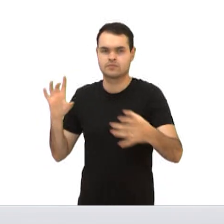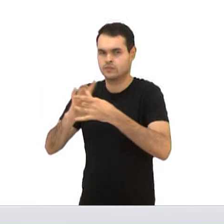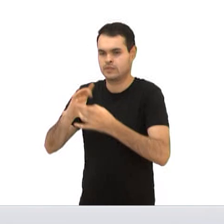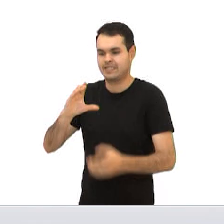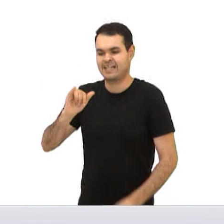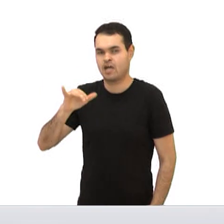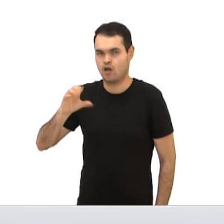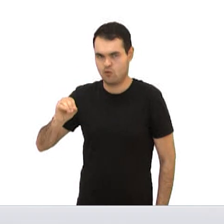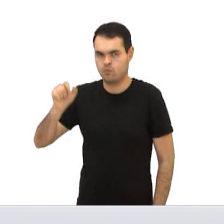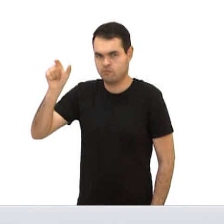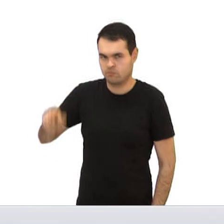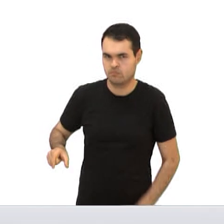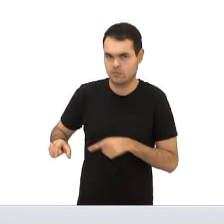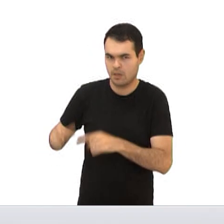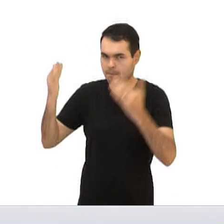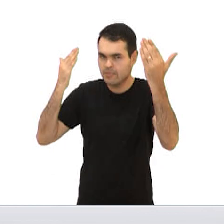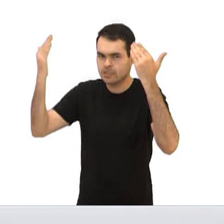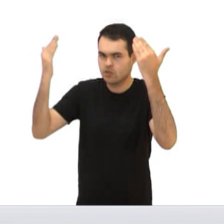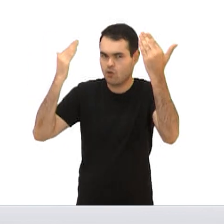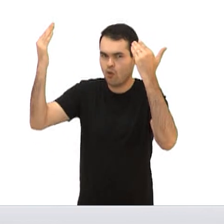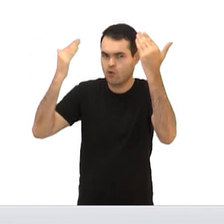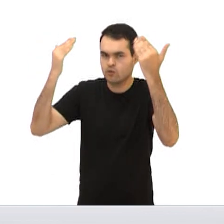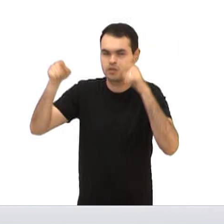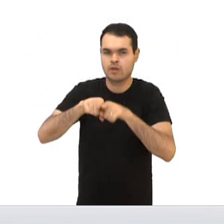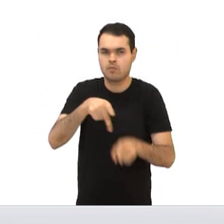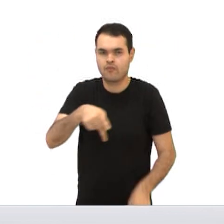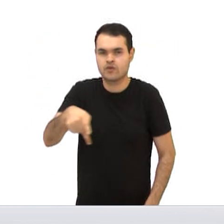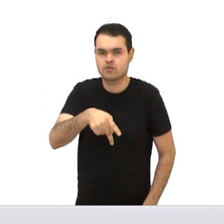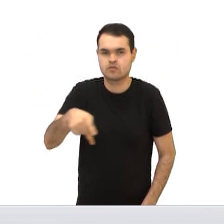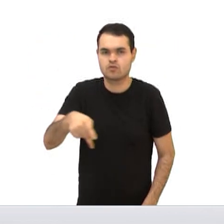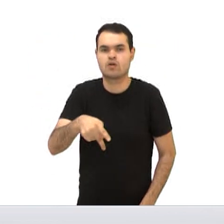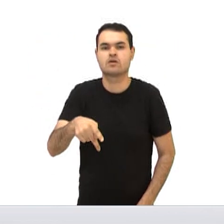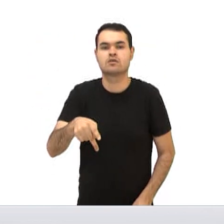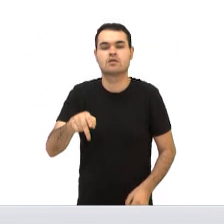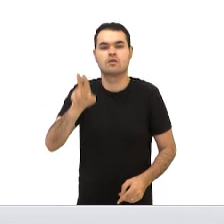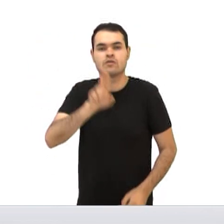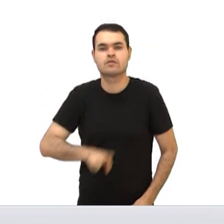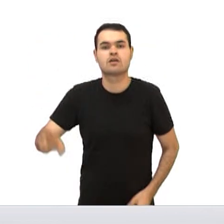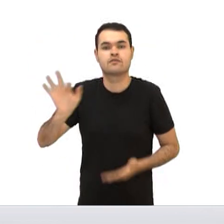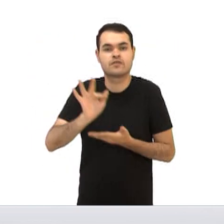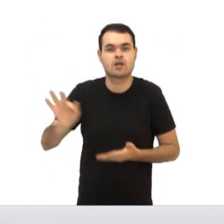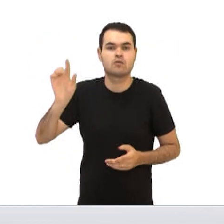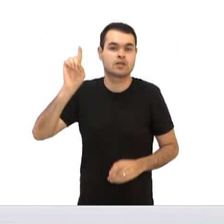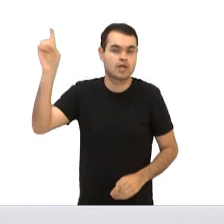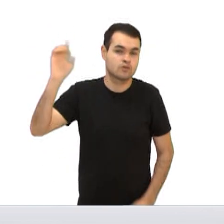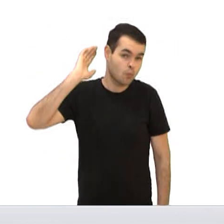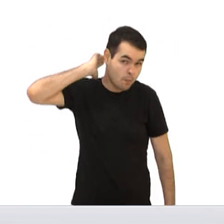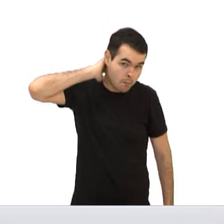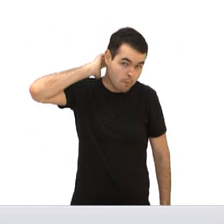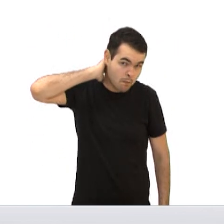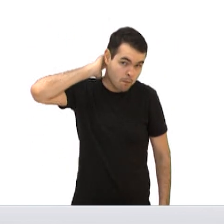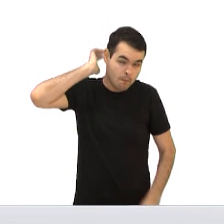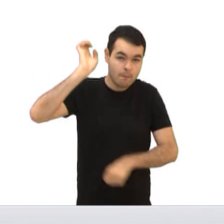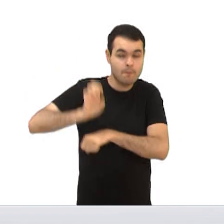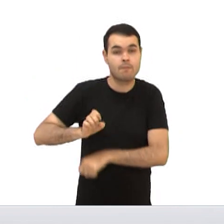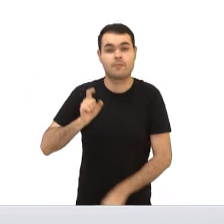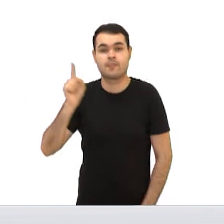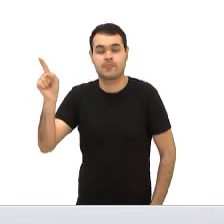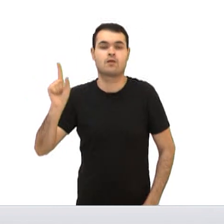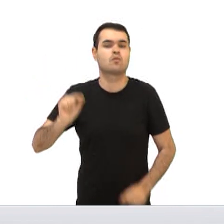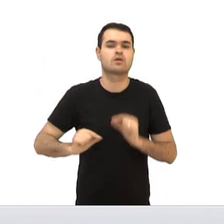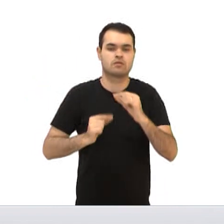continha básica. Vamos para uma parte bem boa, se é que a gente pode dizer que é uma parte boa, no